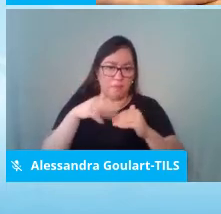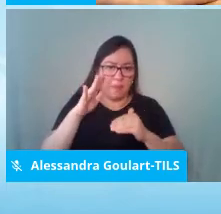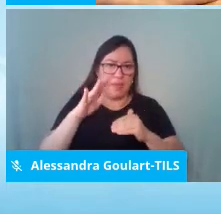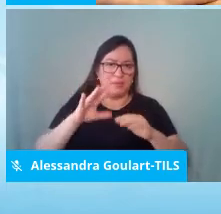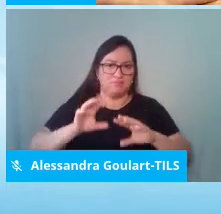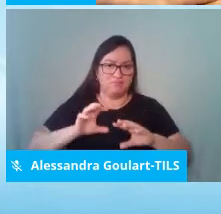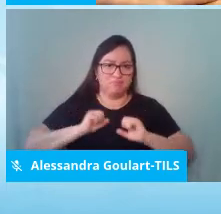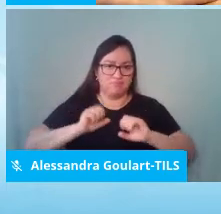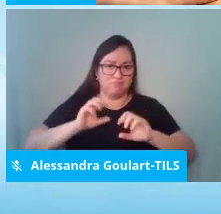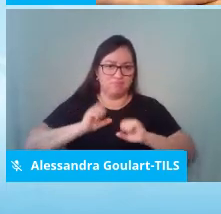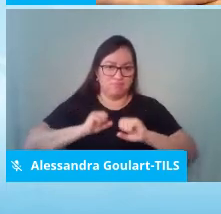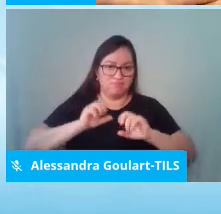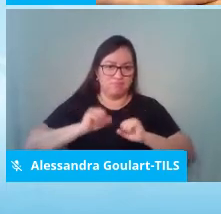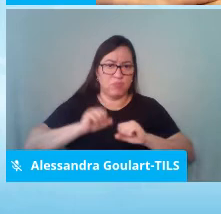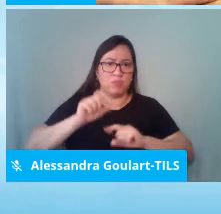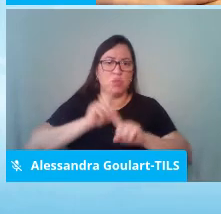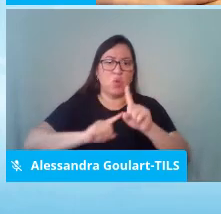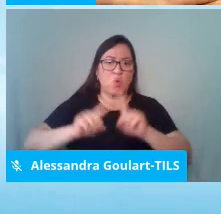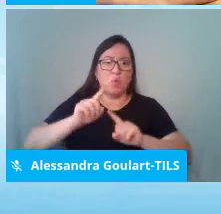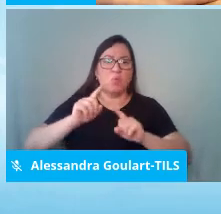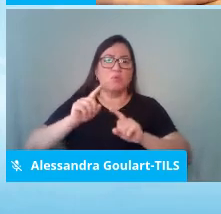em desenvolvimento, tá?